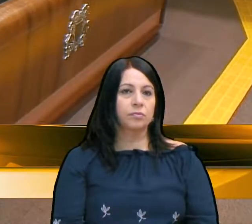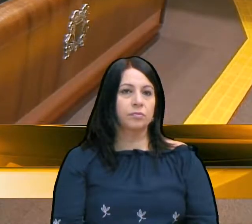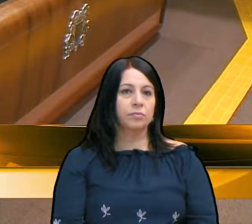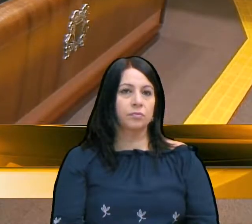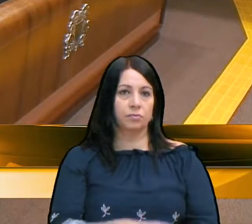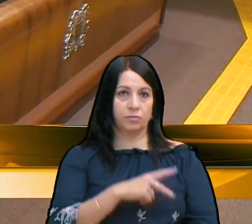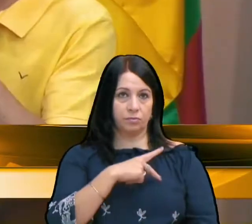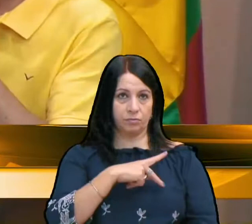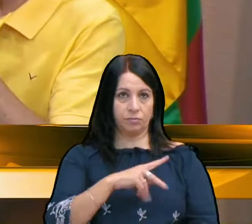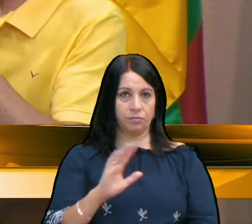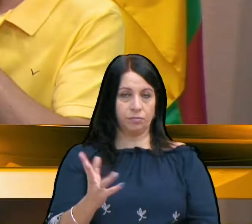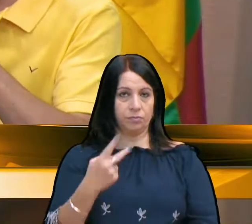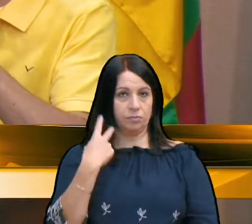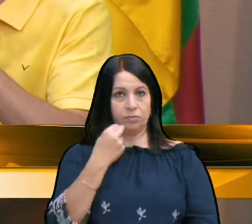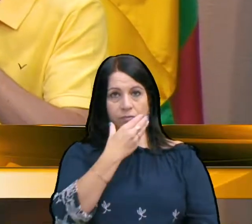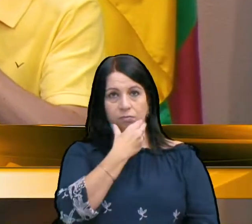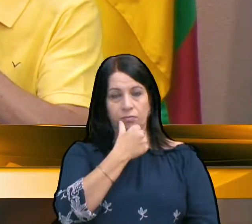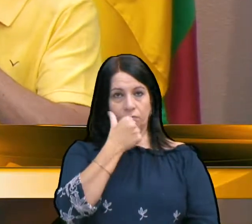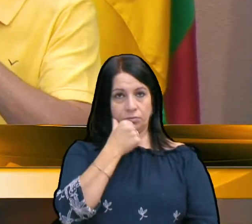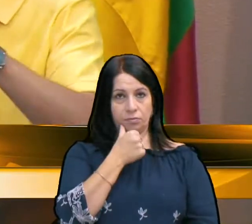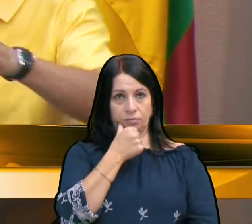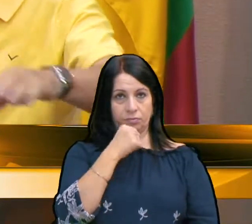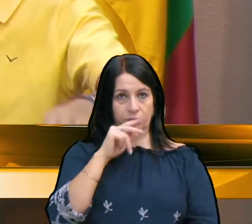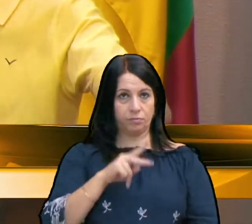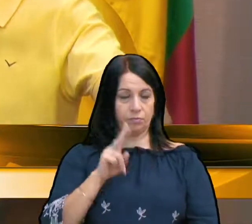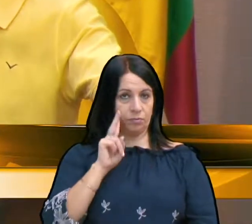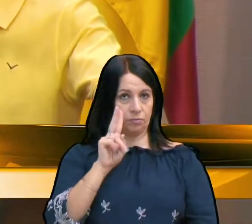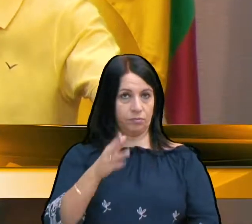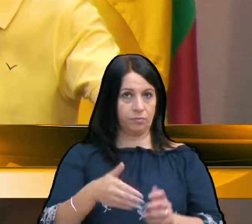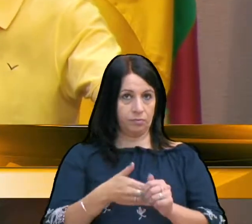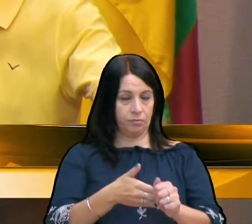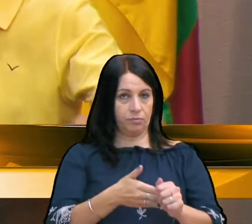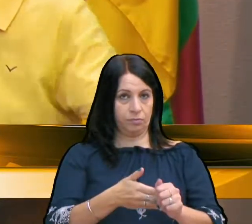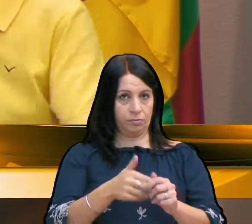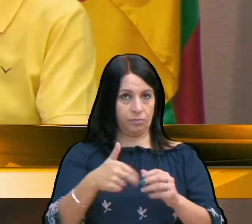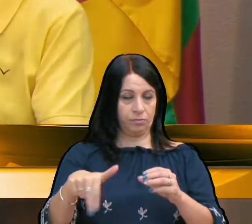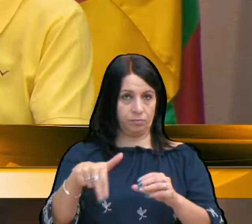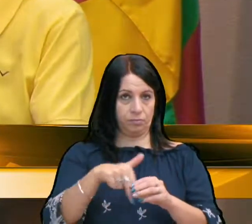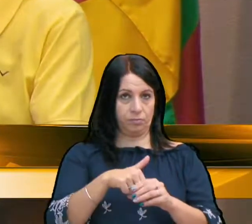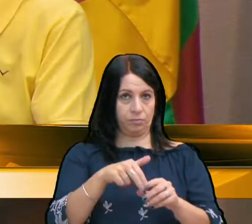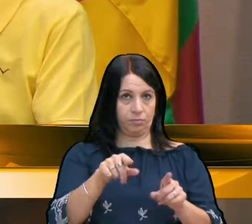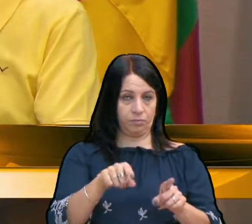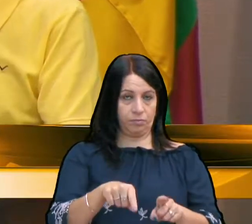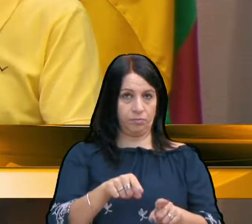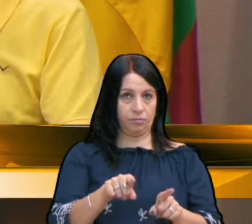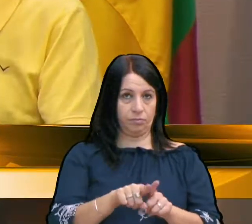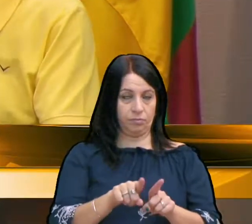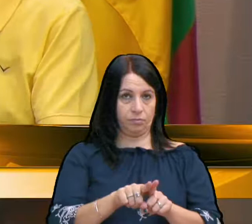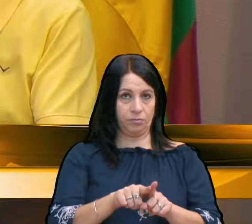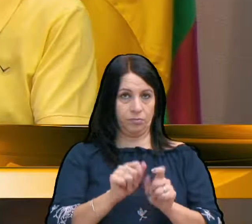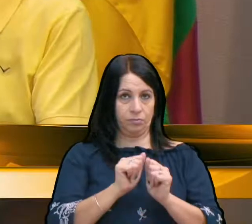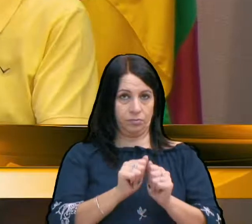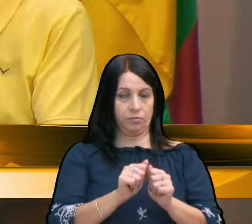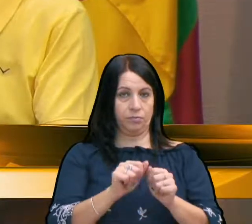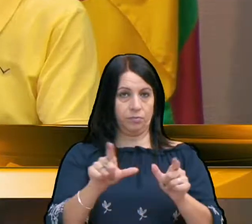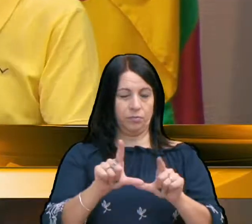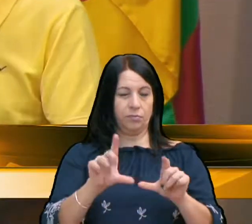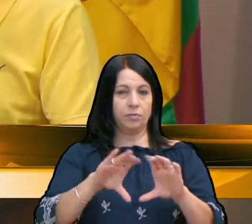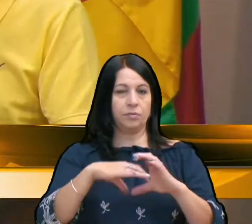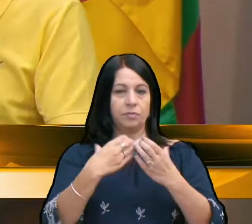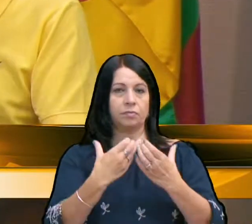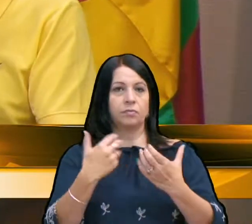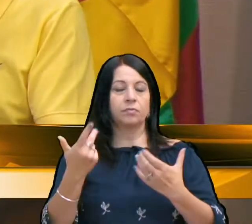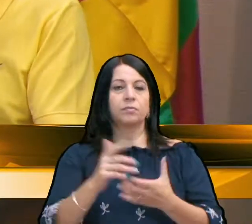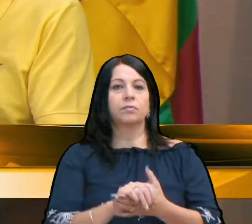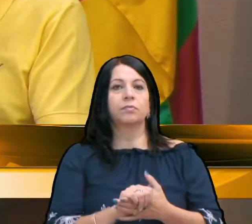Senhor presidente, senhoras e senhores vereadores, pessoal que nos acompanha aqui da tribuna, também através da TV Câmara.